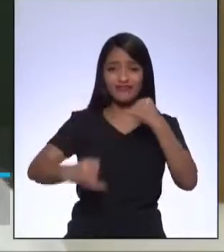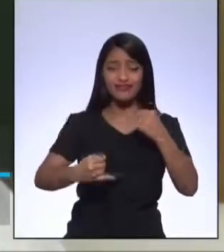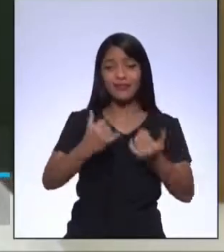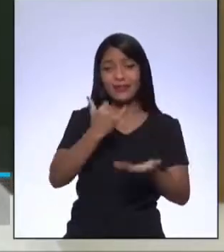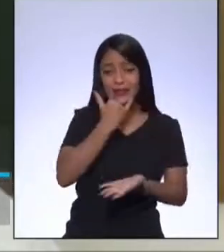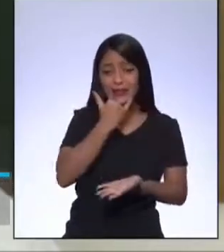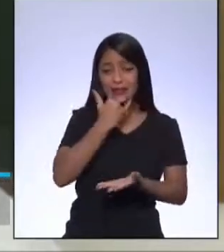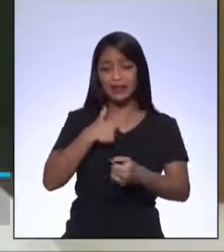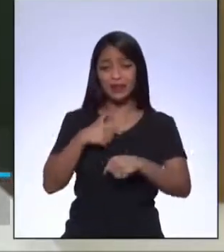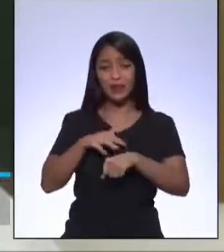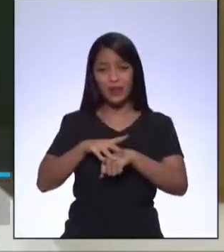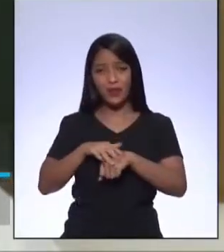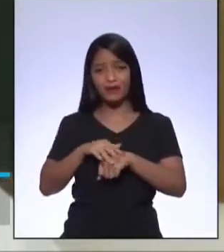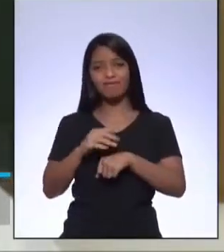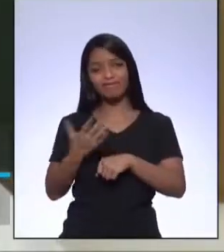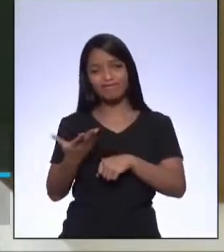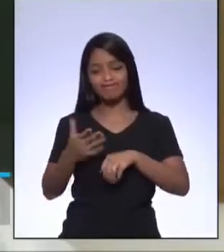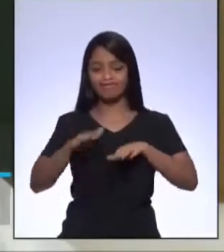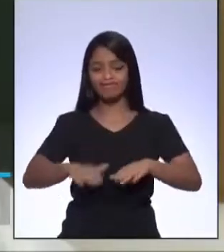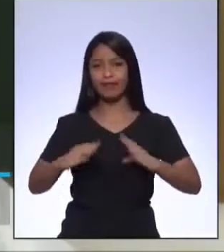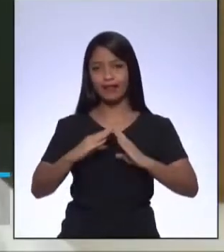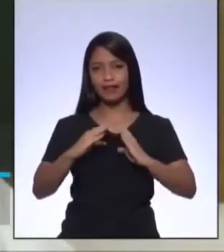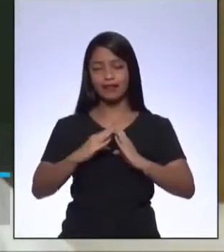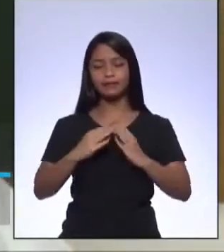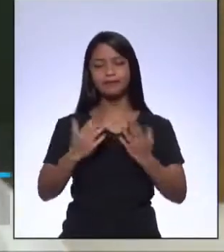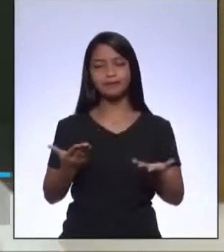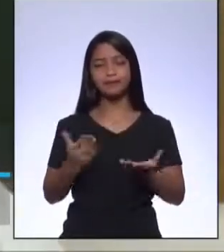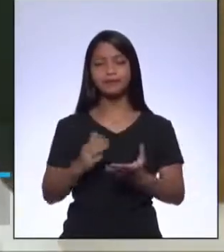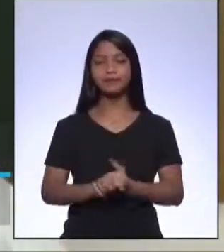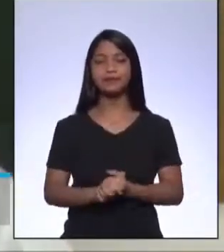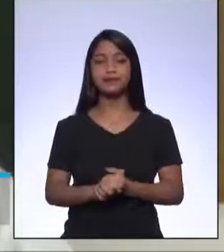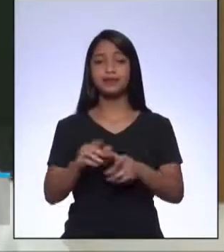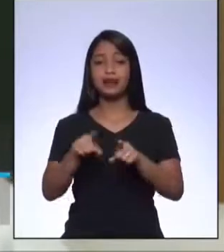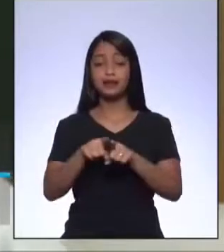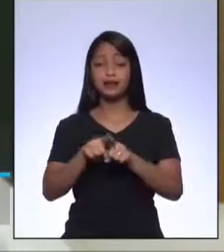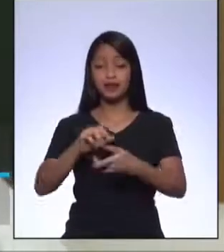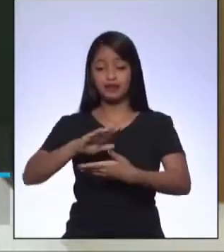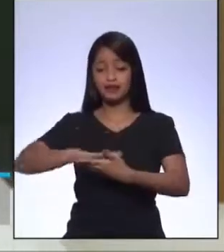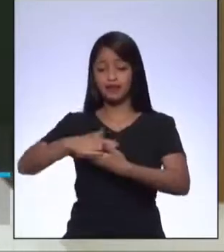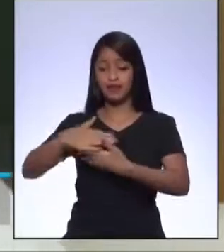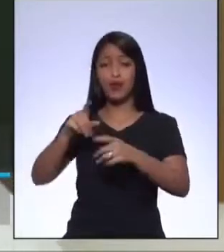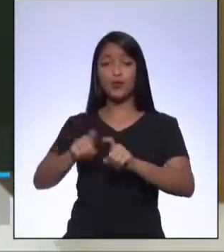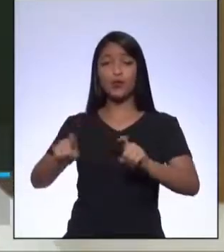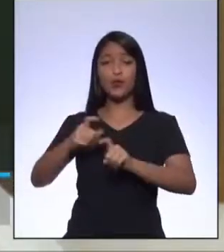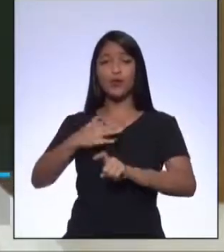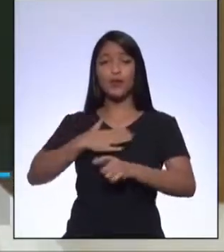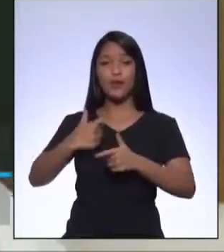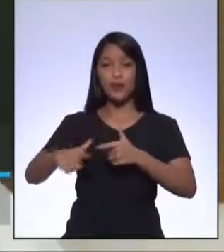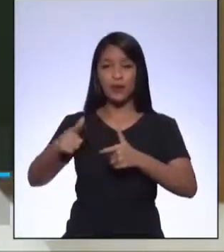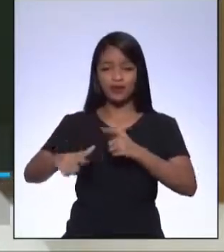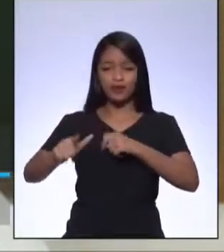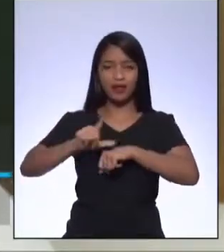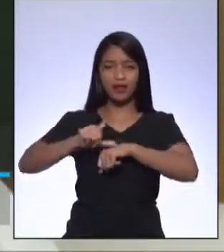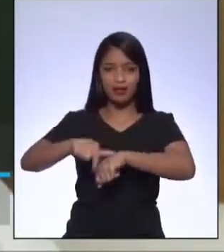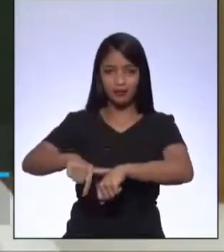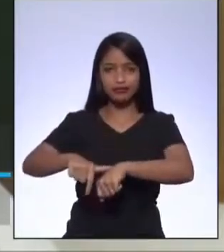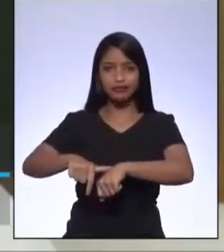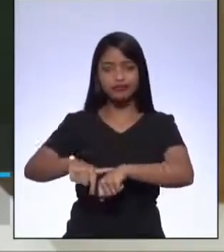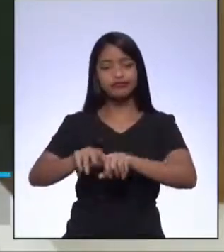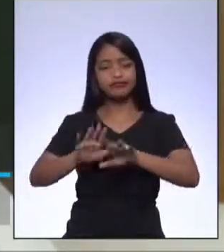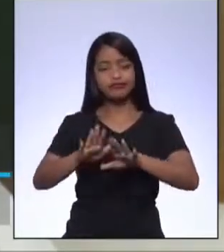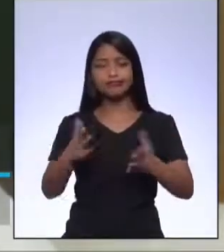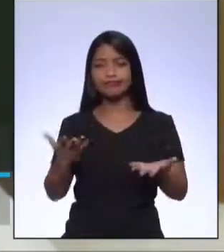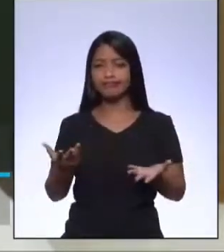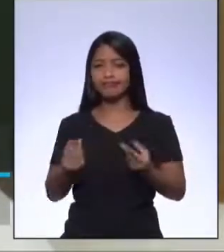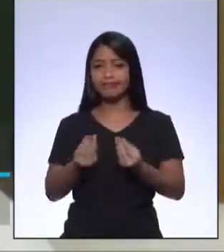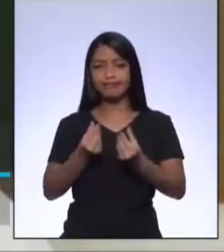não posso sair de casa por causa disso. E eu tive um probleminha no meu computador, por isso que atrasou um pouquinho a aula, mas a gente está aí para fazer o